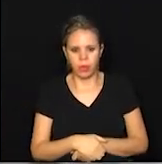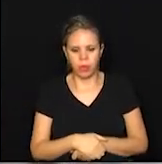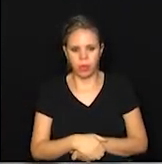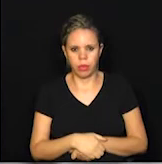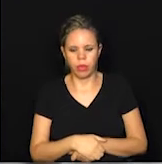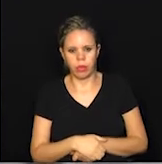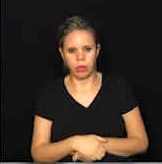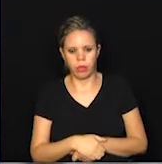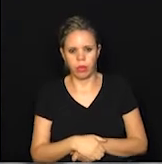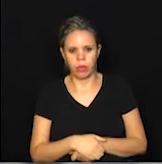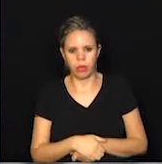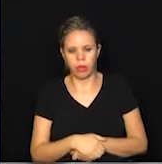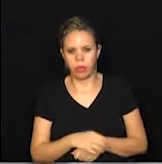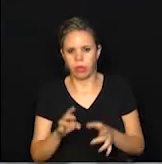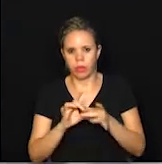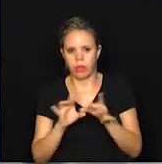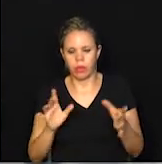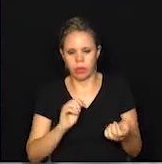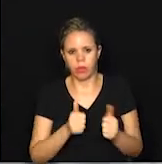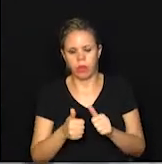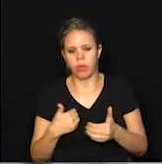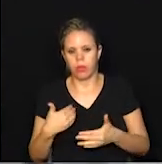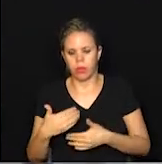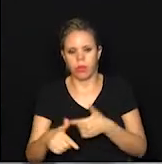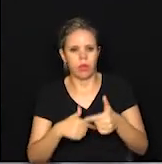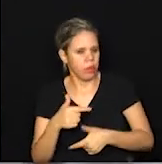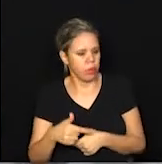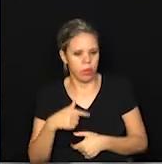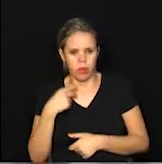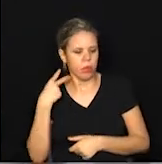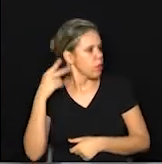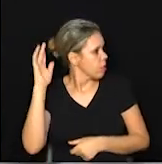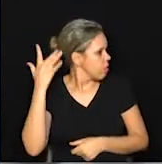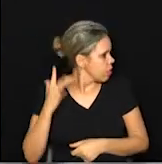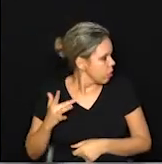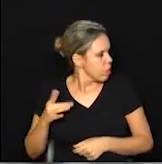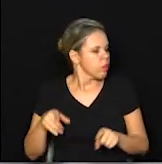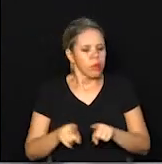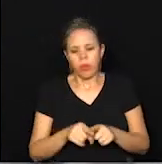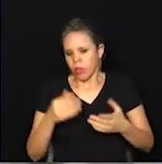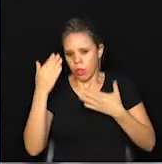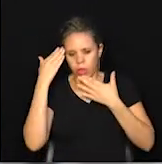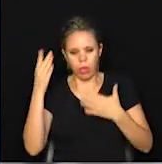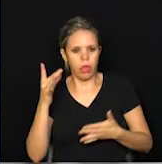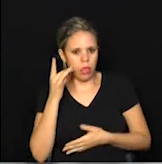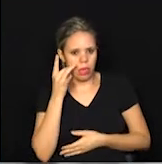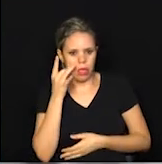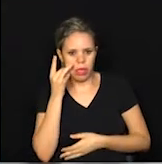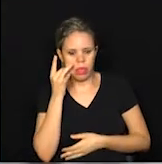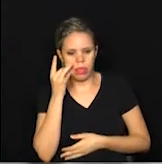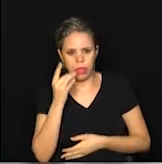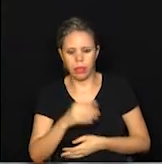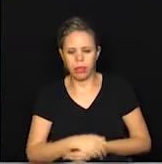pôr seu tempo à disposição do esporte. A vereadora Guida Calisto, também muito obrigado pela presença da